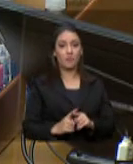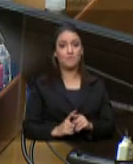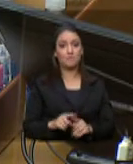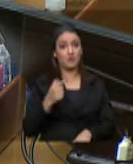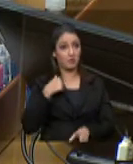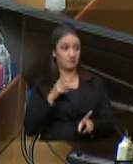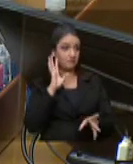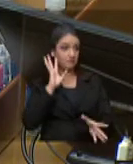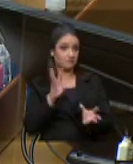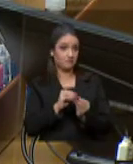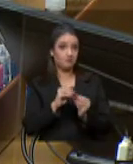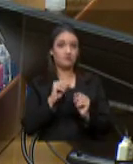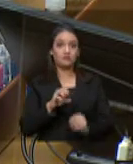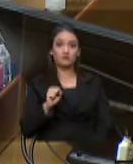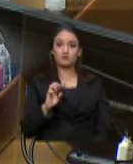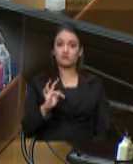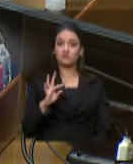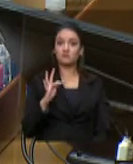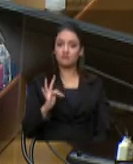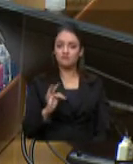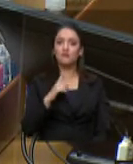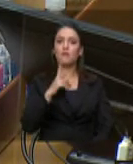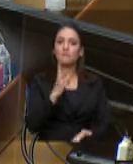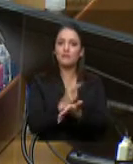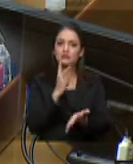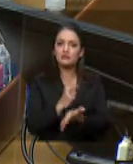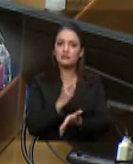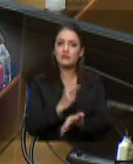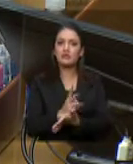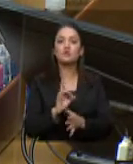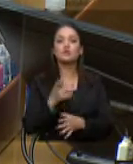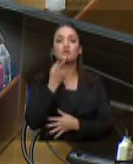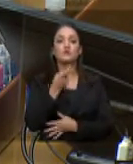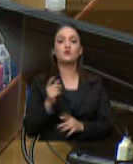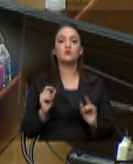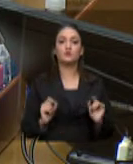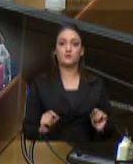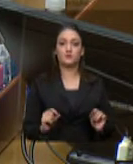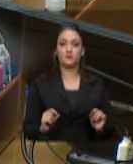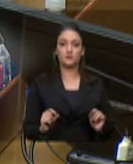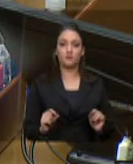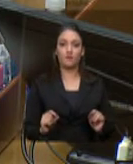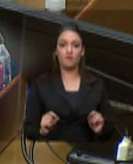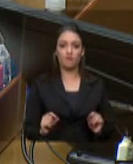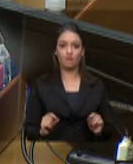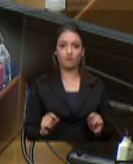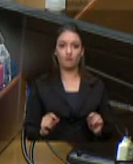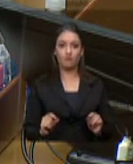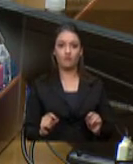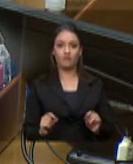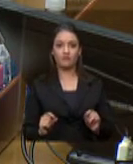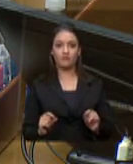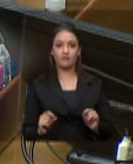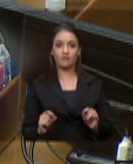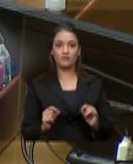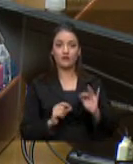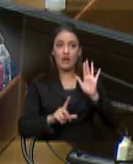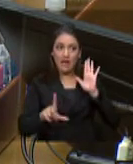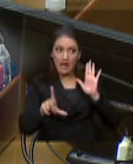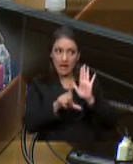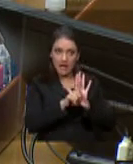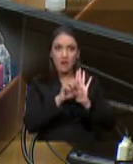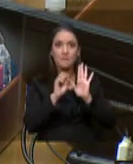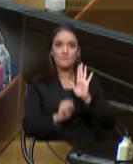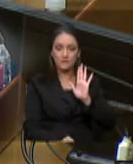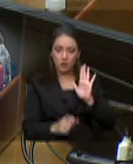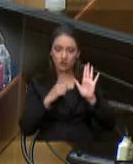compreensão, mantendo o Supremo, o que o Supremo tem afirmado, apenas afirmando que a lei expressamente pode prever, no